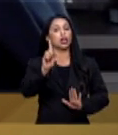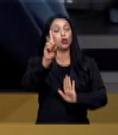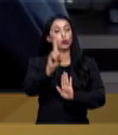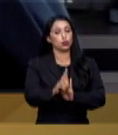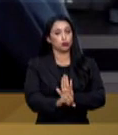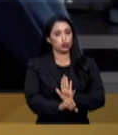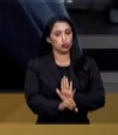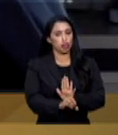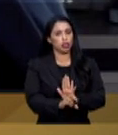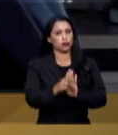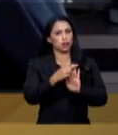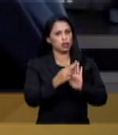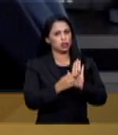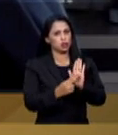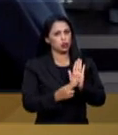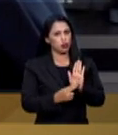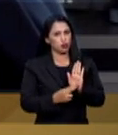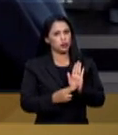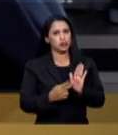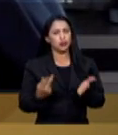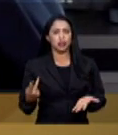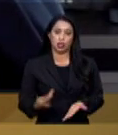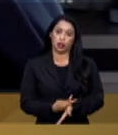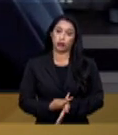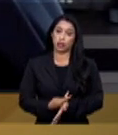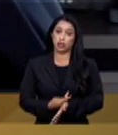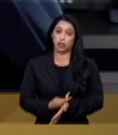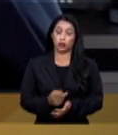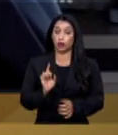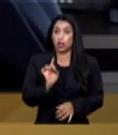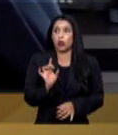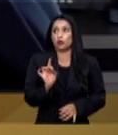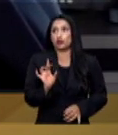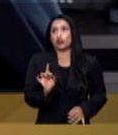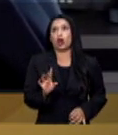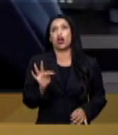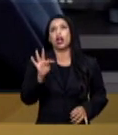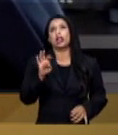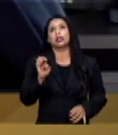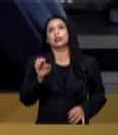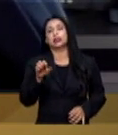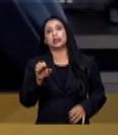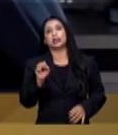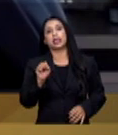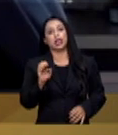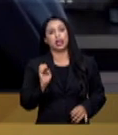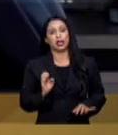luz também da normatividade dos fatos, e não apenas em tese e em abstrato.